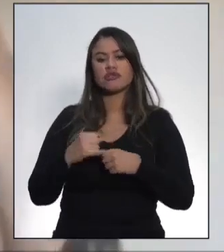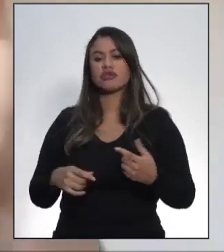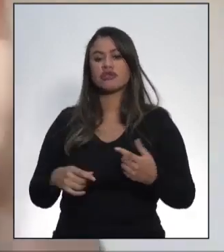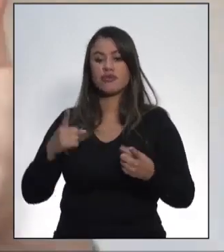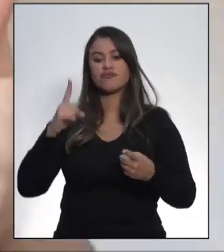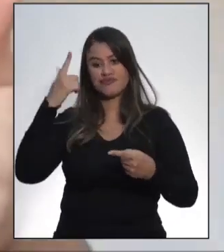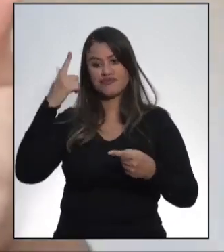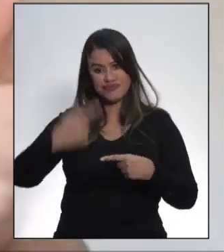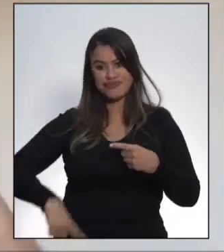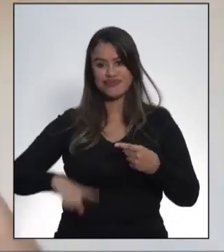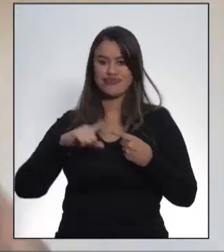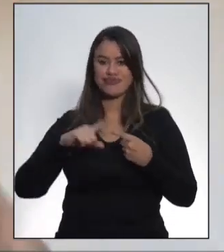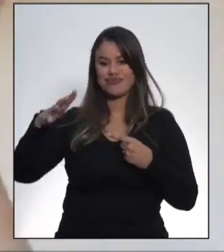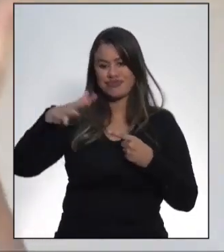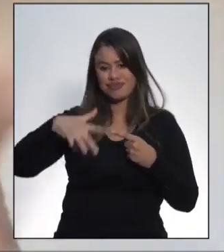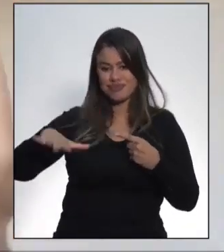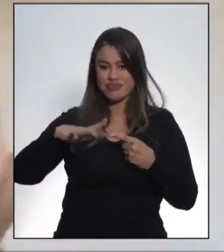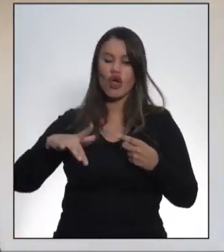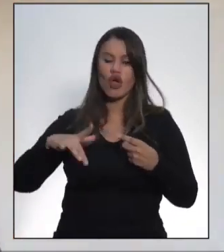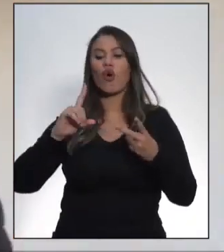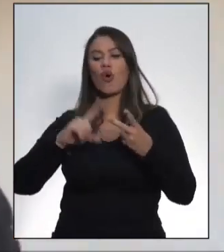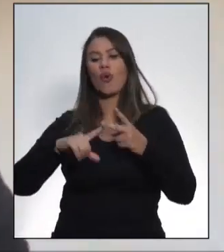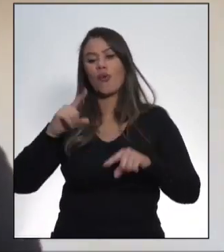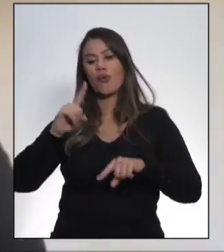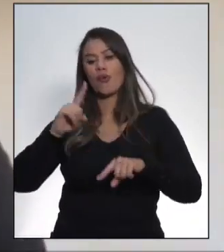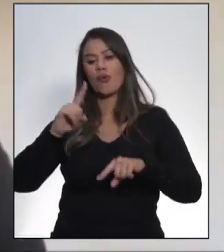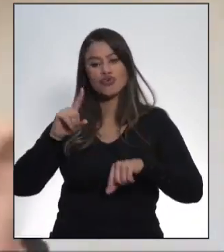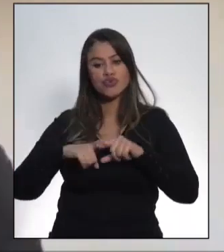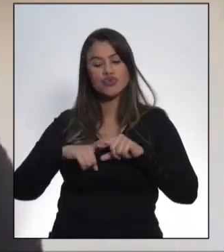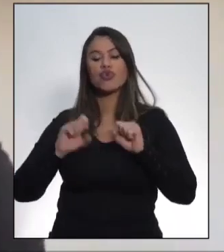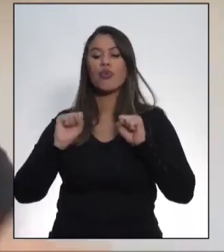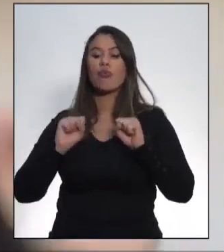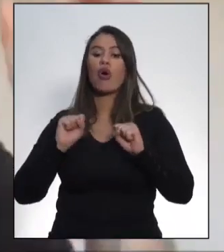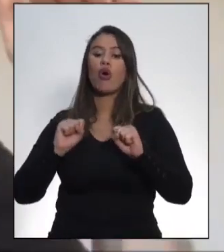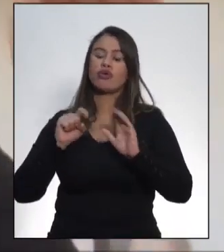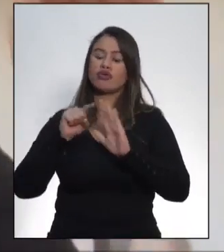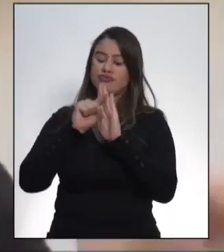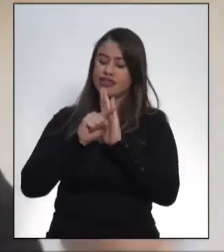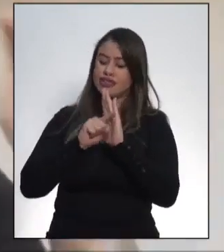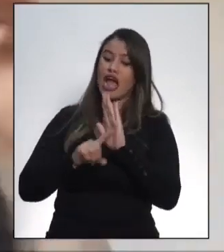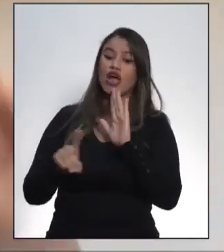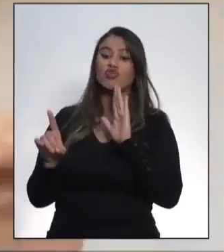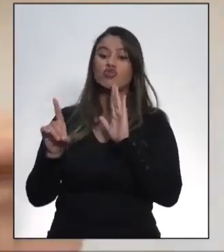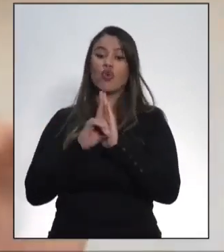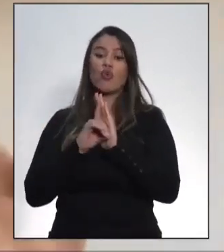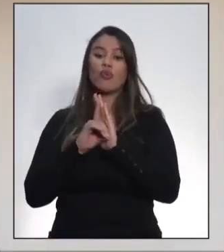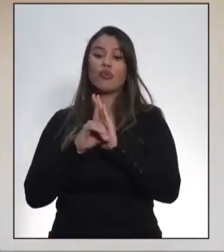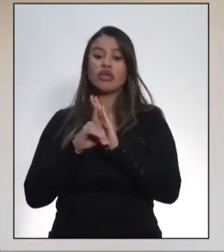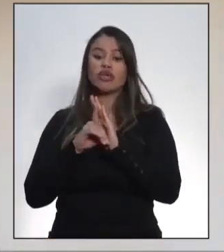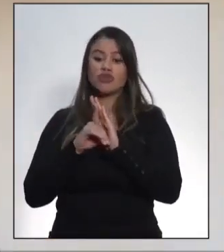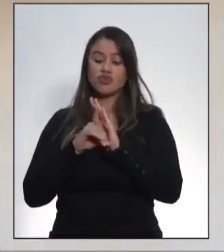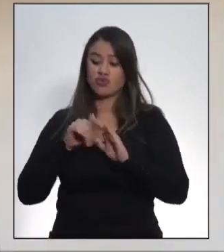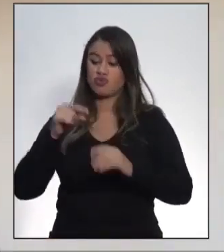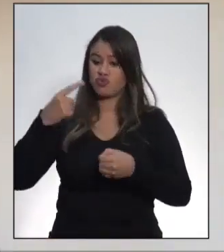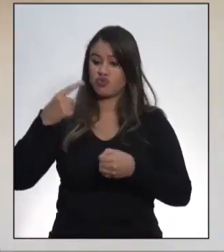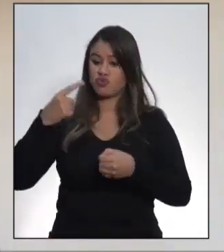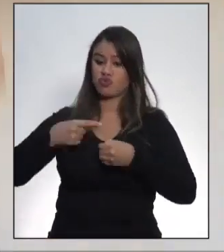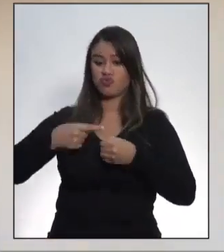setor em que você vai empreender, qual é o produto que você vai ter, você pode pesquisar documentação necessária na tua